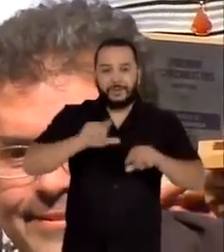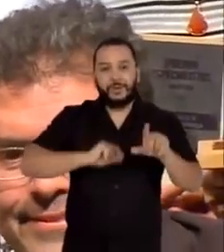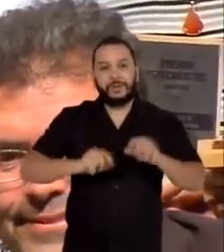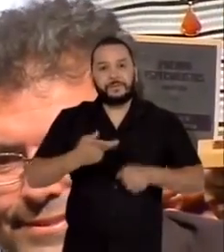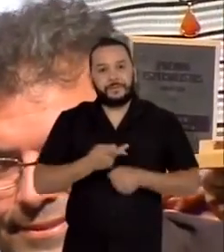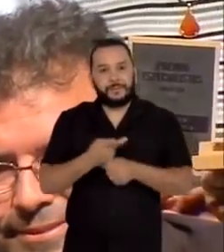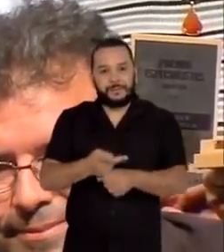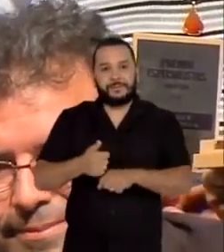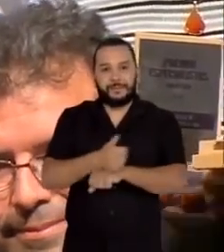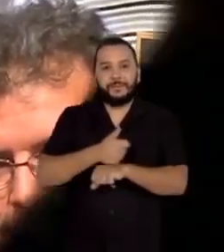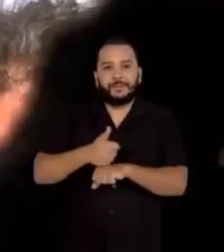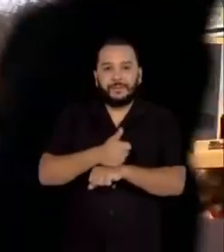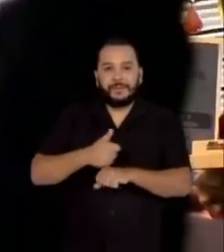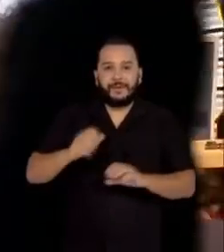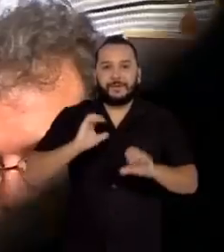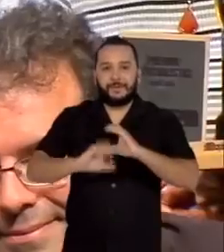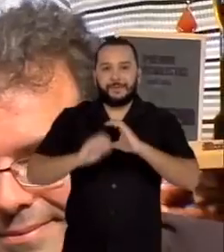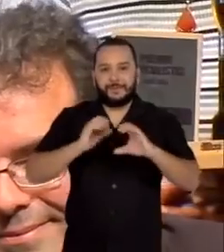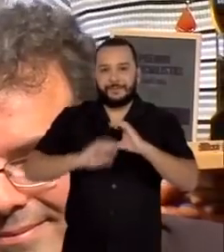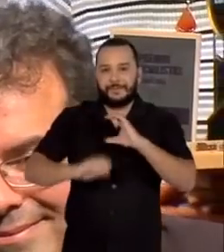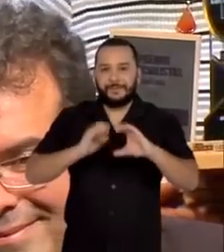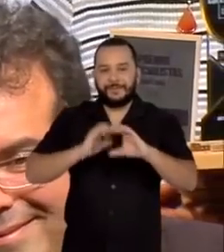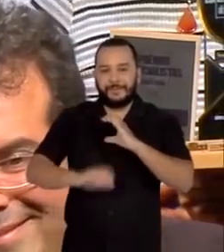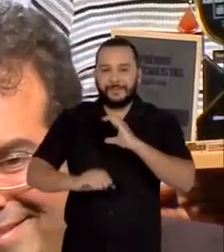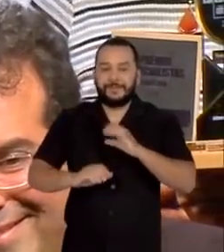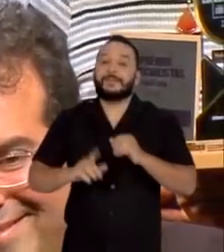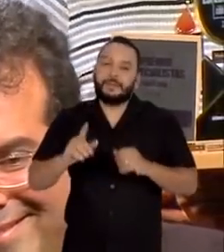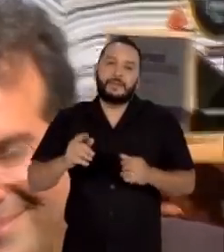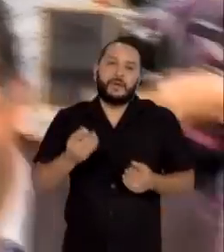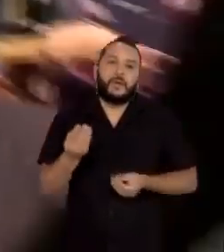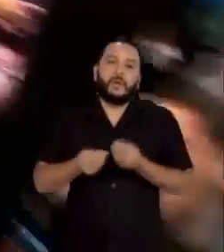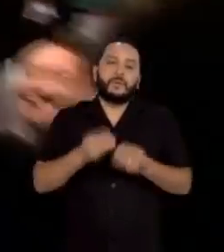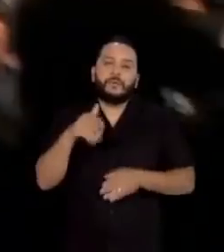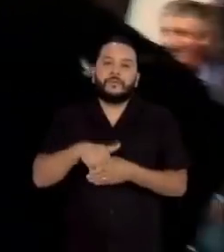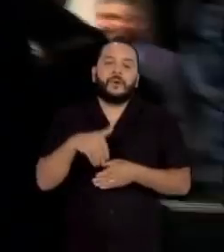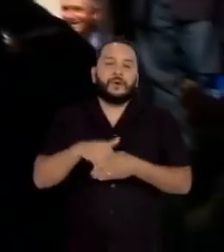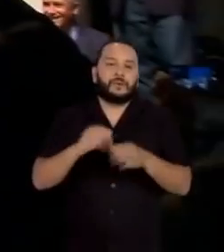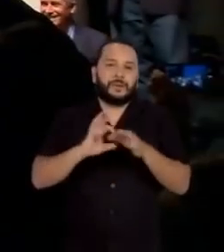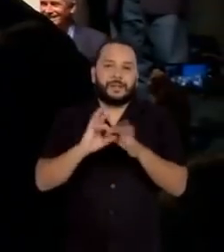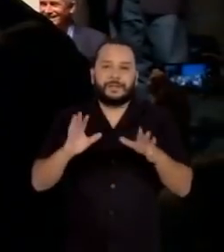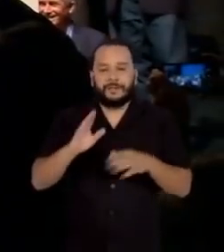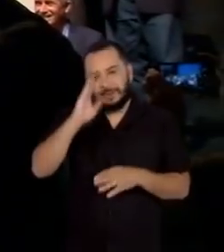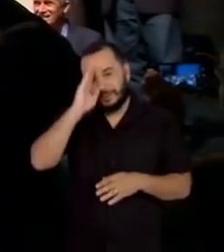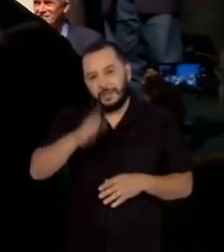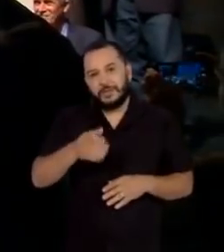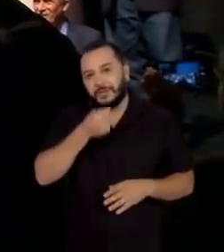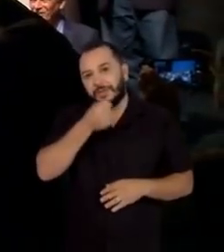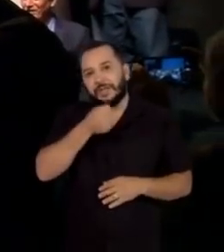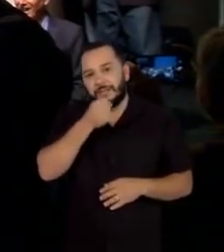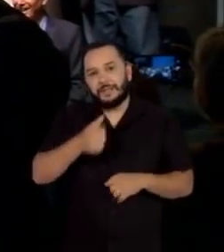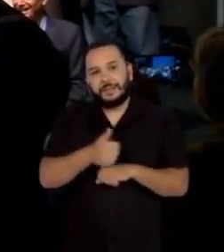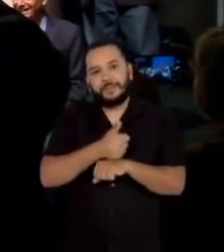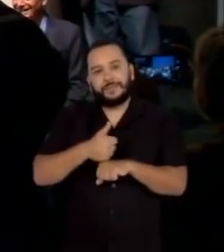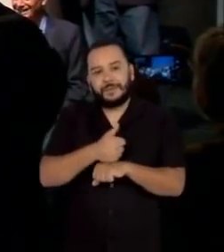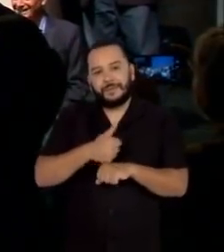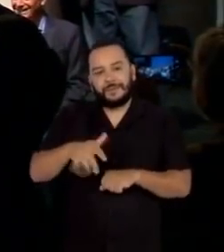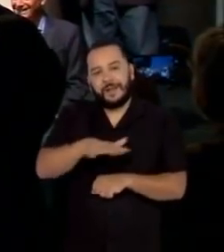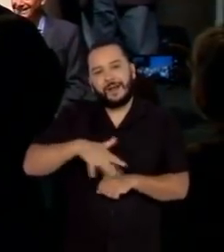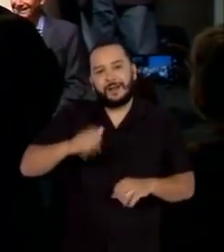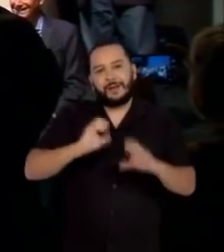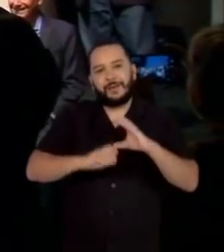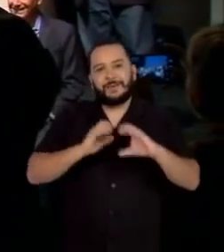Prêmio Especialistas da Comunicação é feita por meio de voto livre e direto de jornalistas e profissionais da área